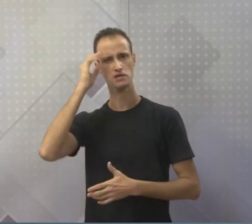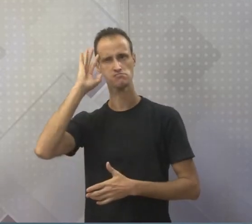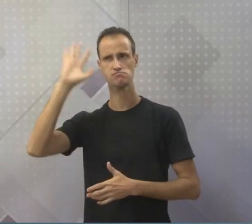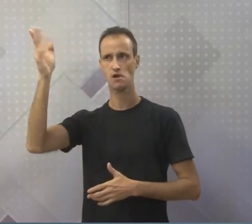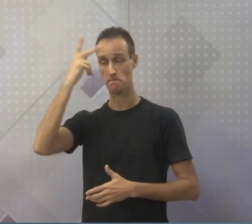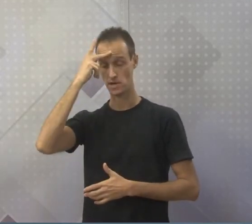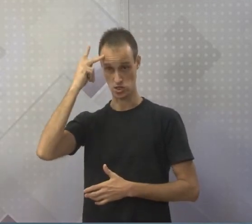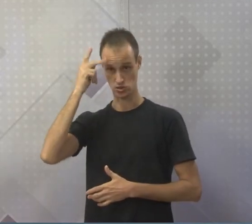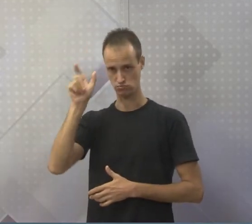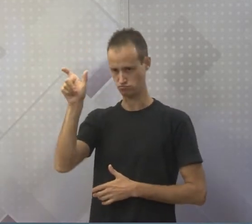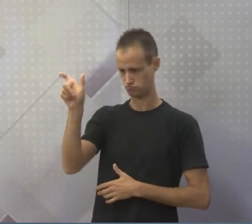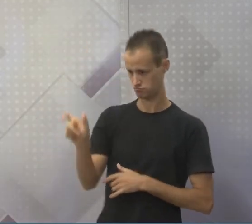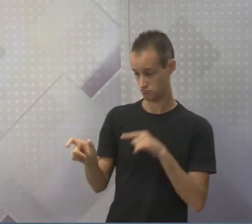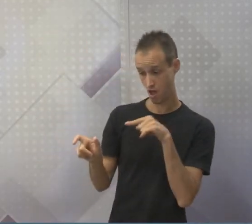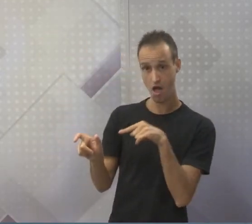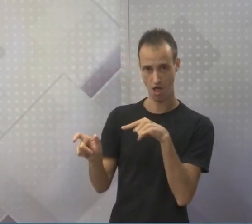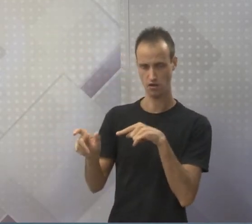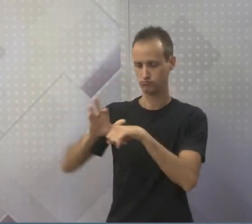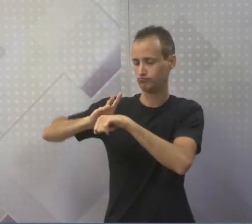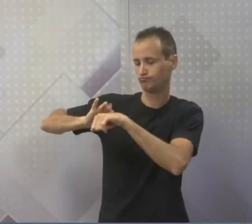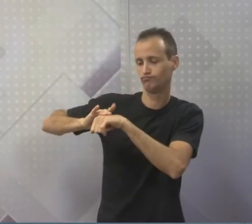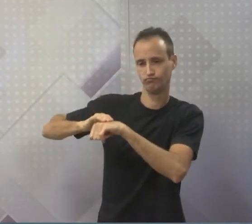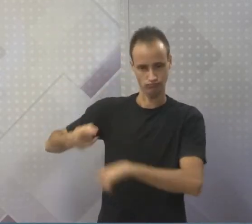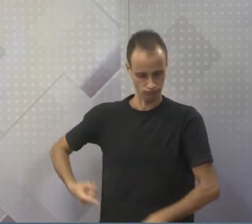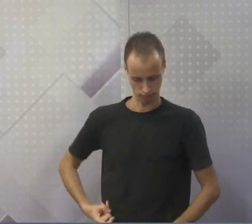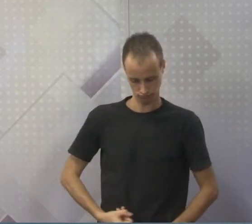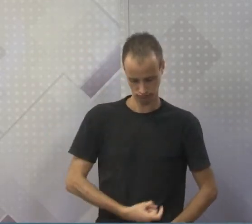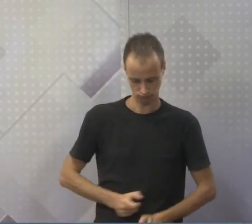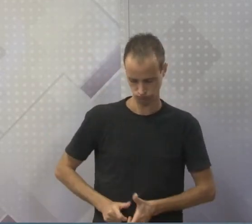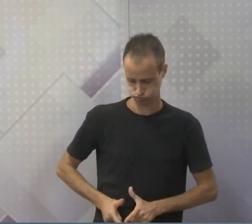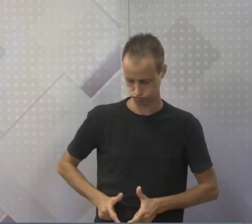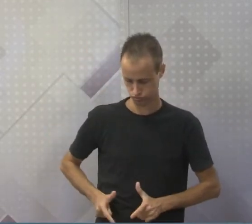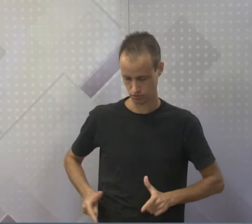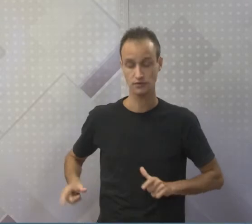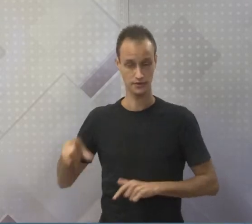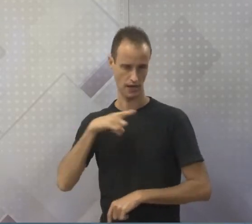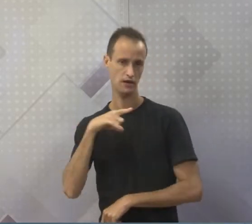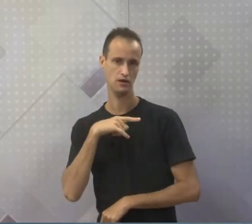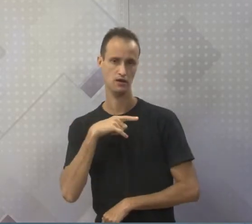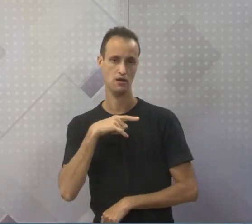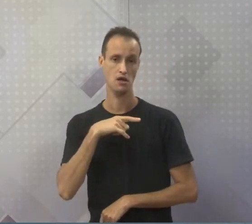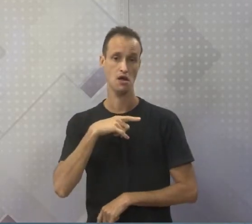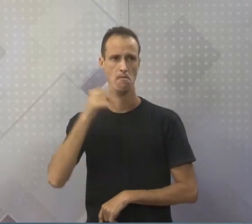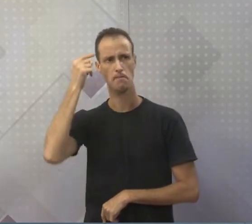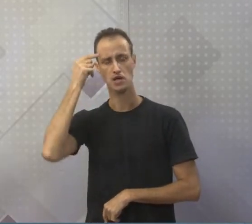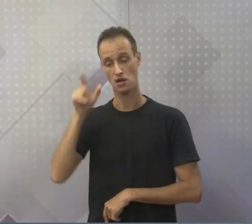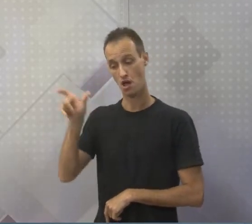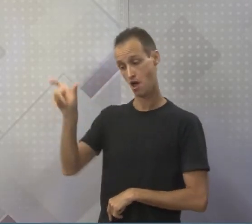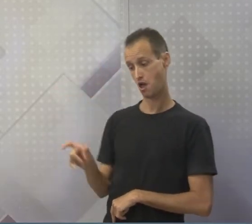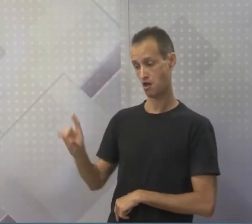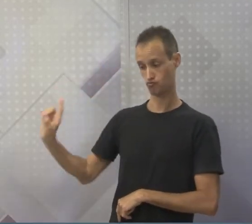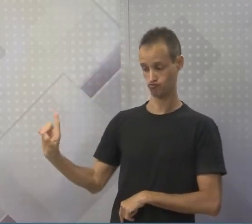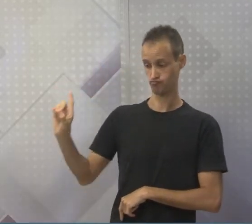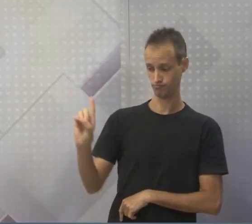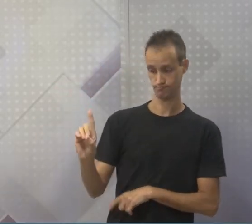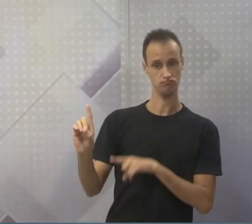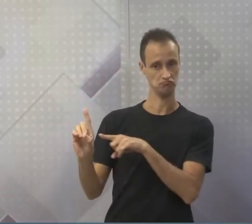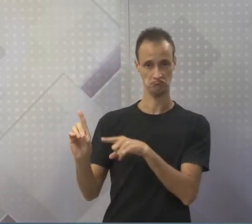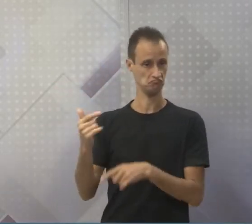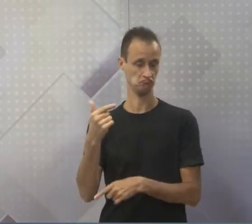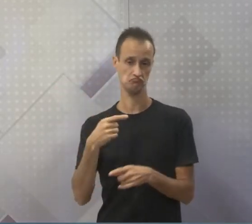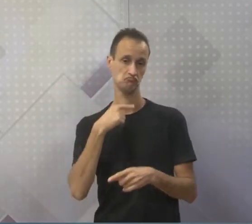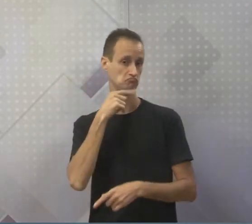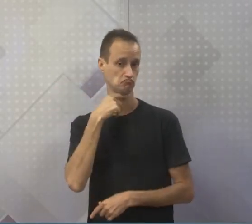contaminado com a lombriga, que está infestado, que tem ascaridíase, imagine que ela, não tendo acesso à